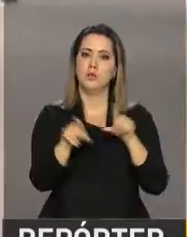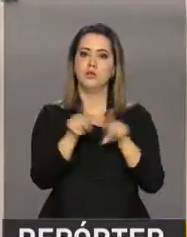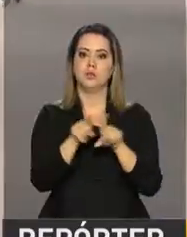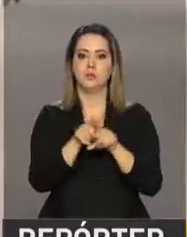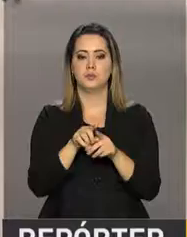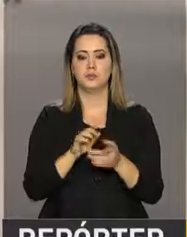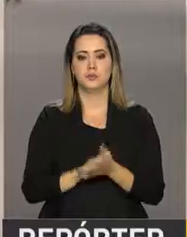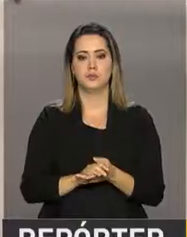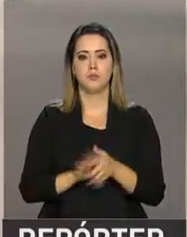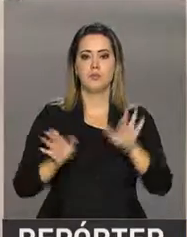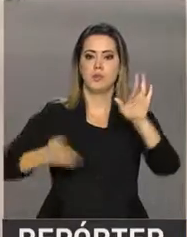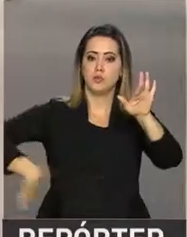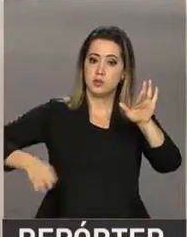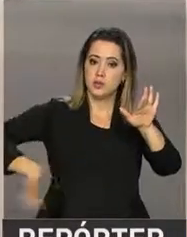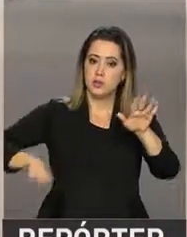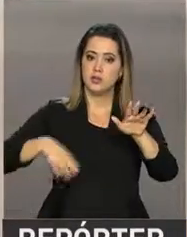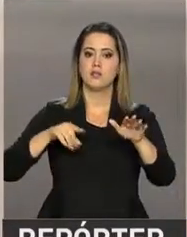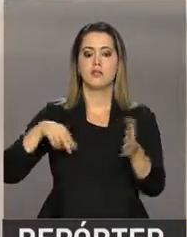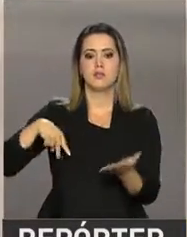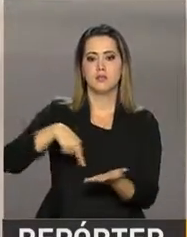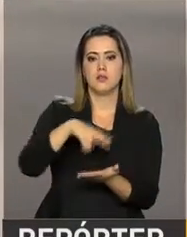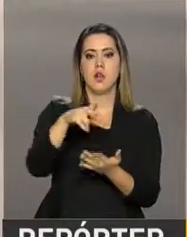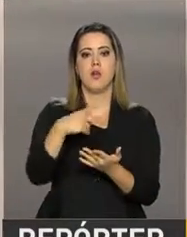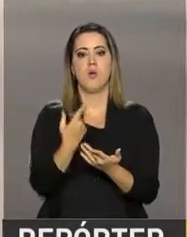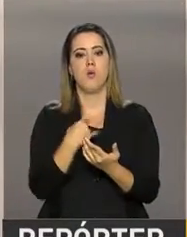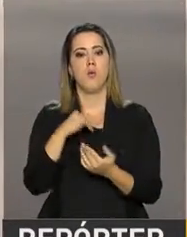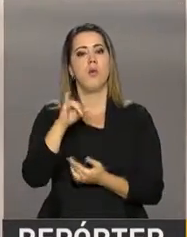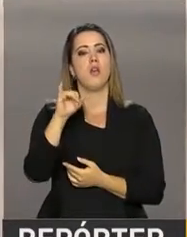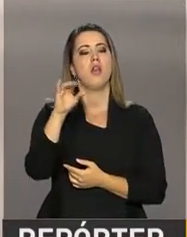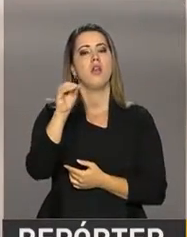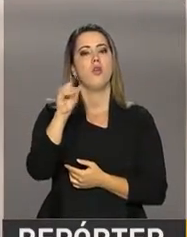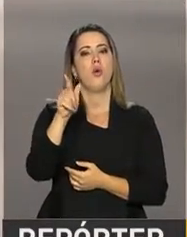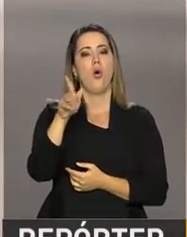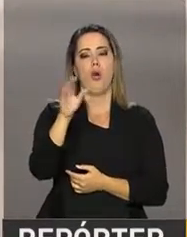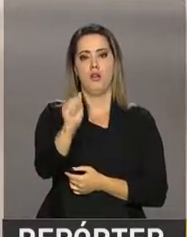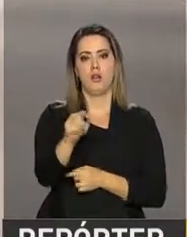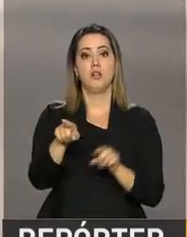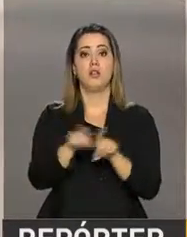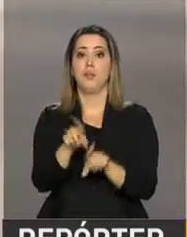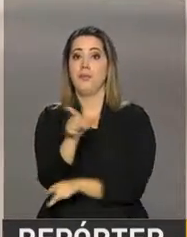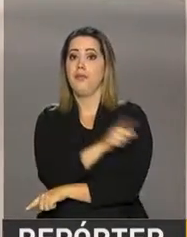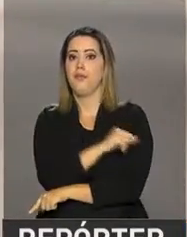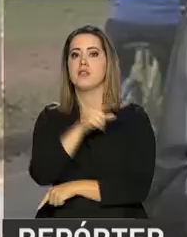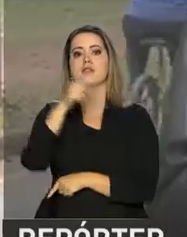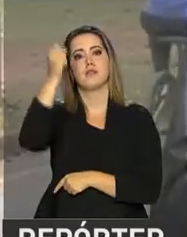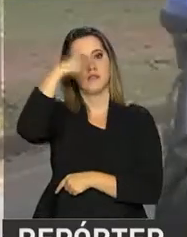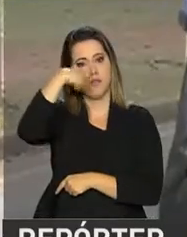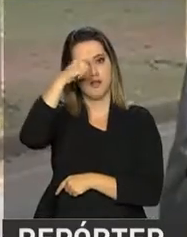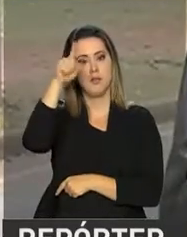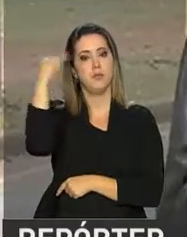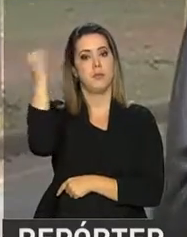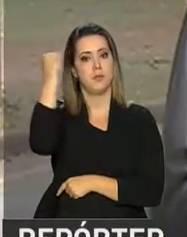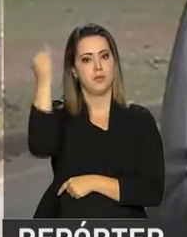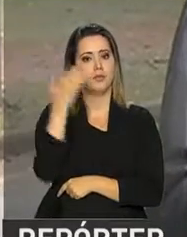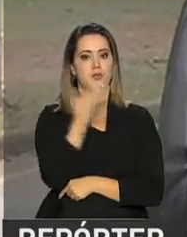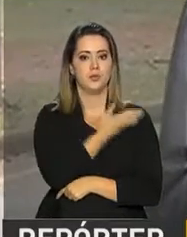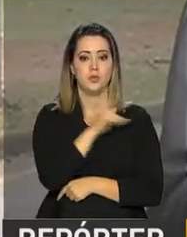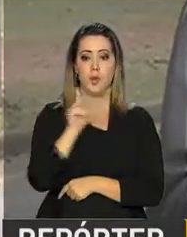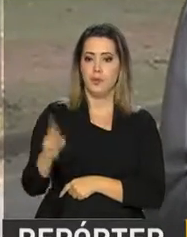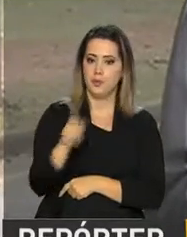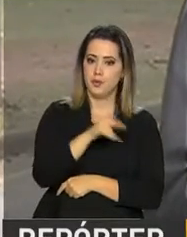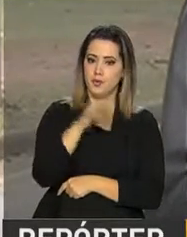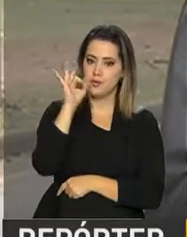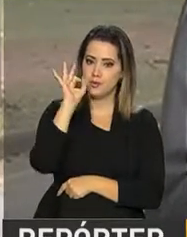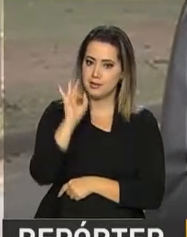também natação andar faz yoga todos os dias além disso a vacina contra a gripe é importante é a professora ana maria tem